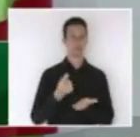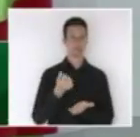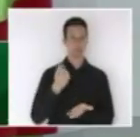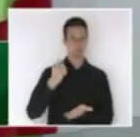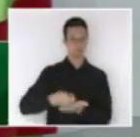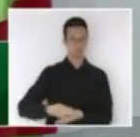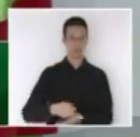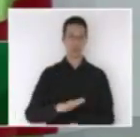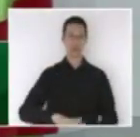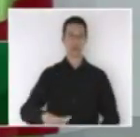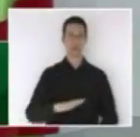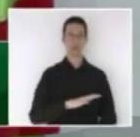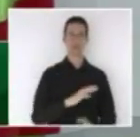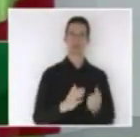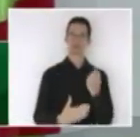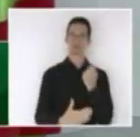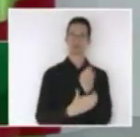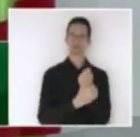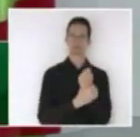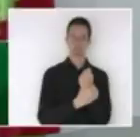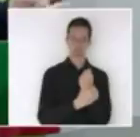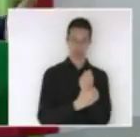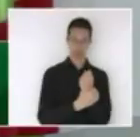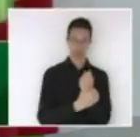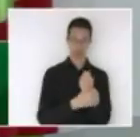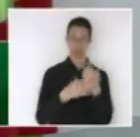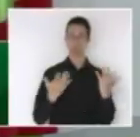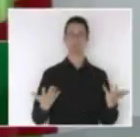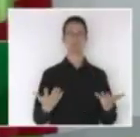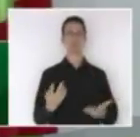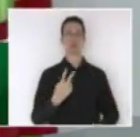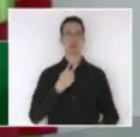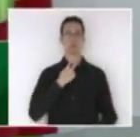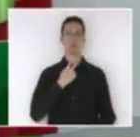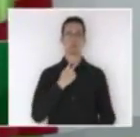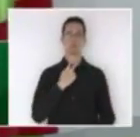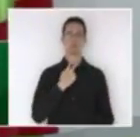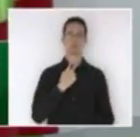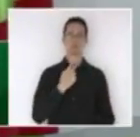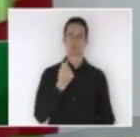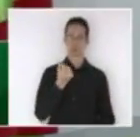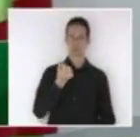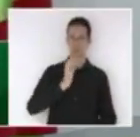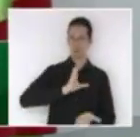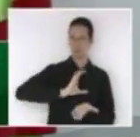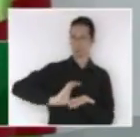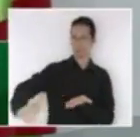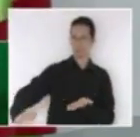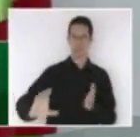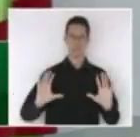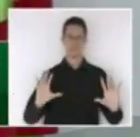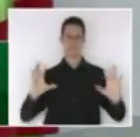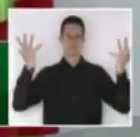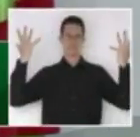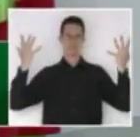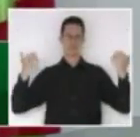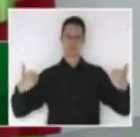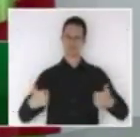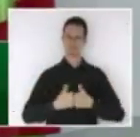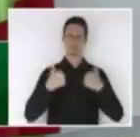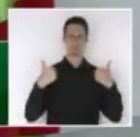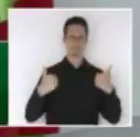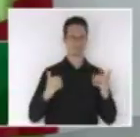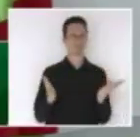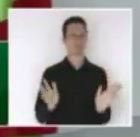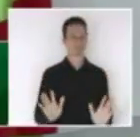devia, não pode se dar o luxo de estar dando dinheiro para a festa, com todo o respeito